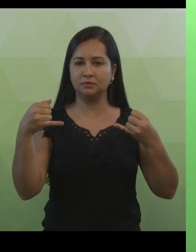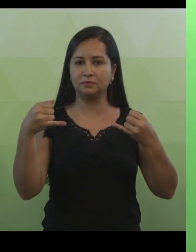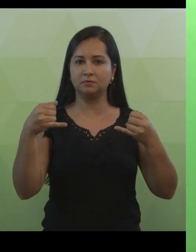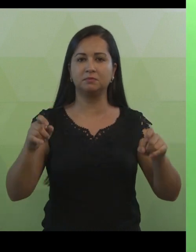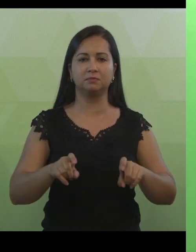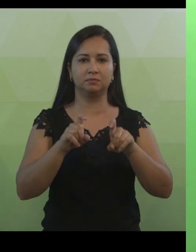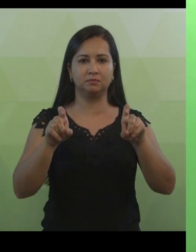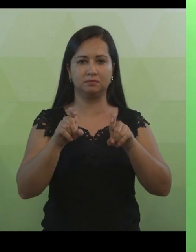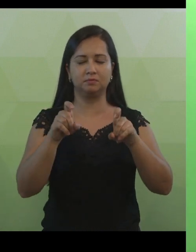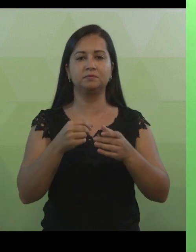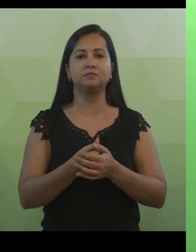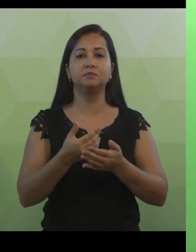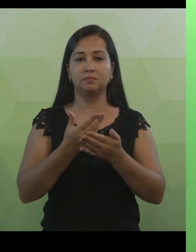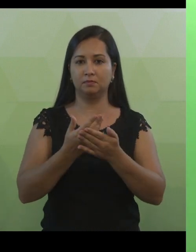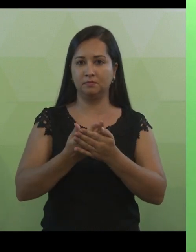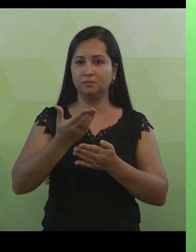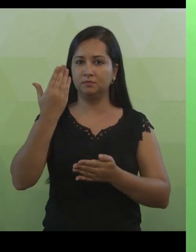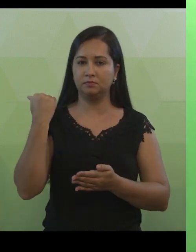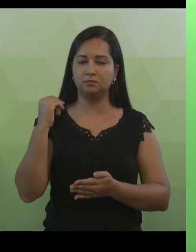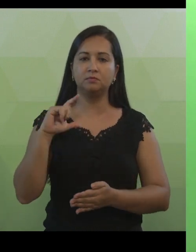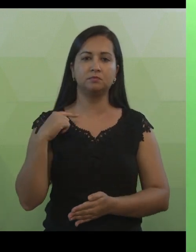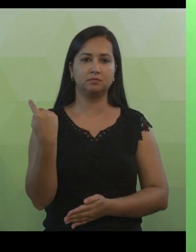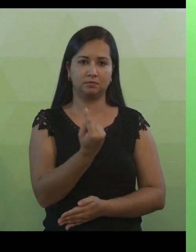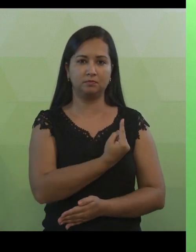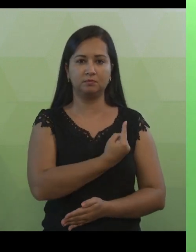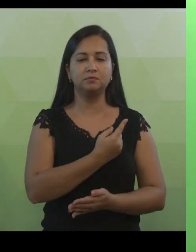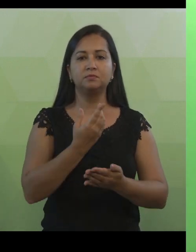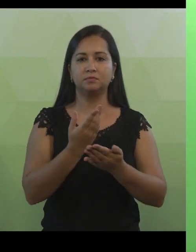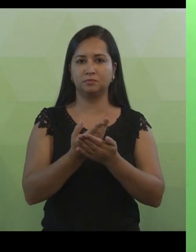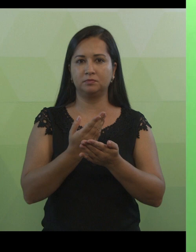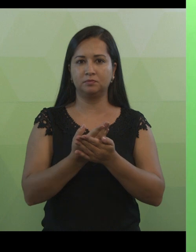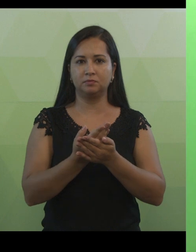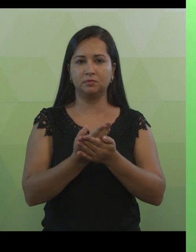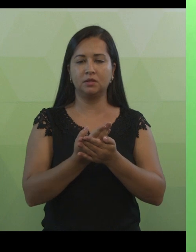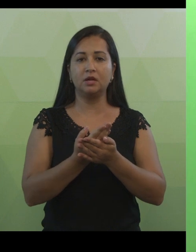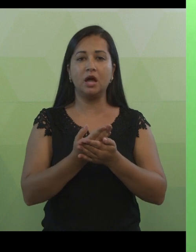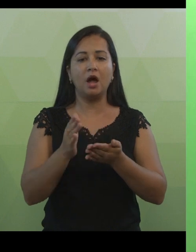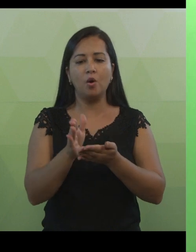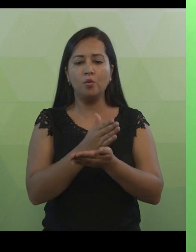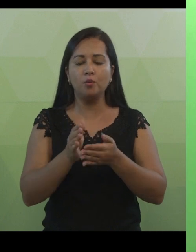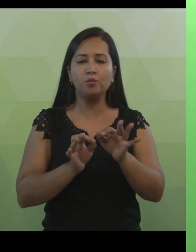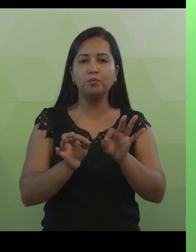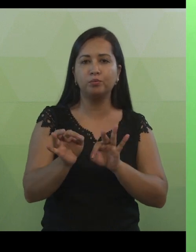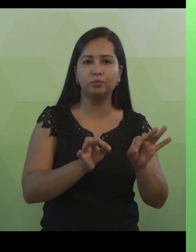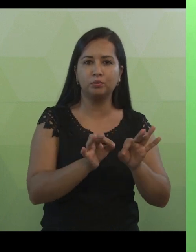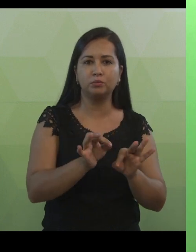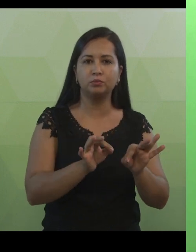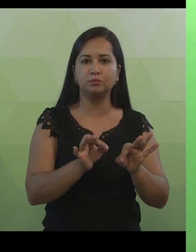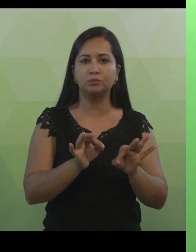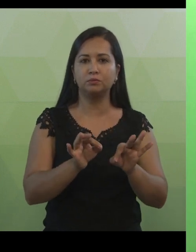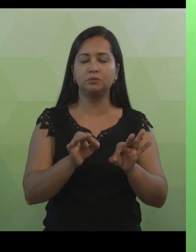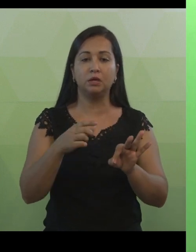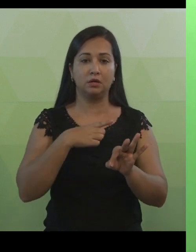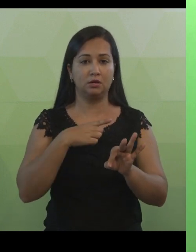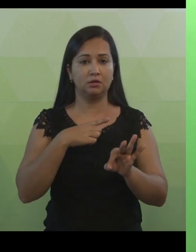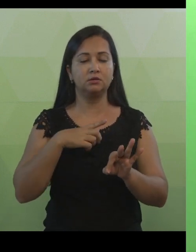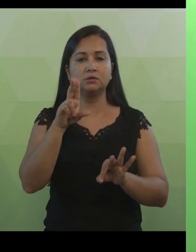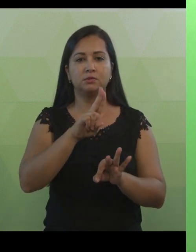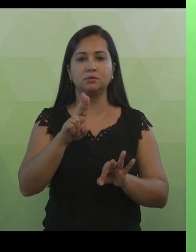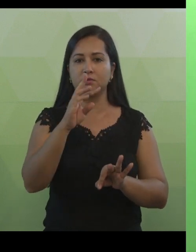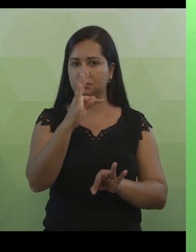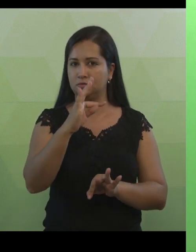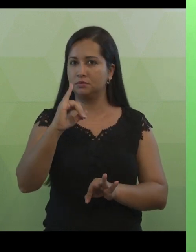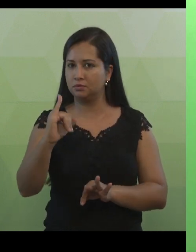aula anterior, explicamos os conceitos de segurança da informação e sobre alguns cuidados que devemos ter ao uso de recursos de TI de forma